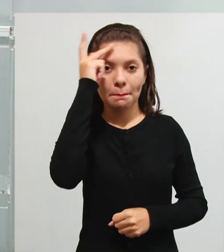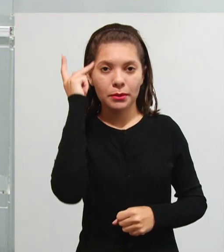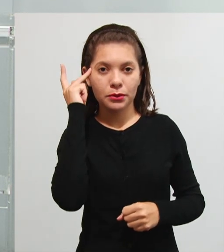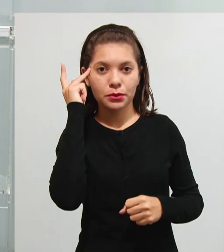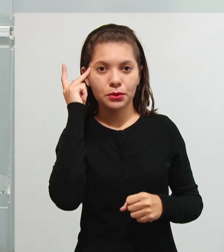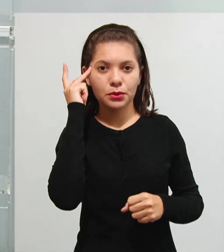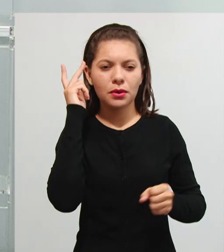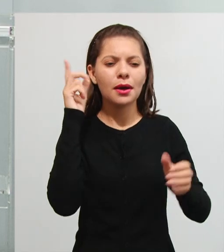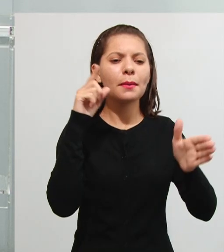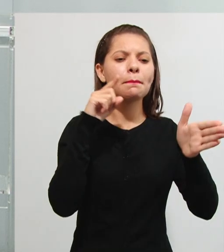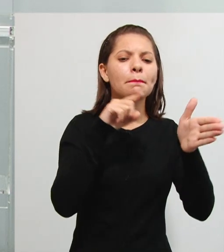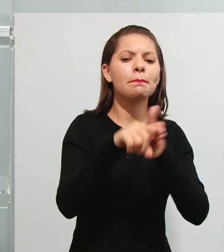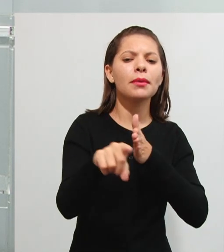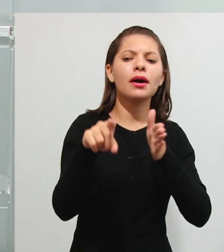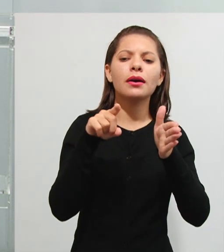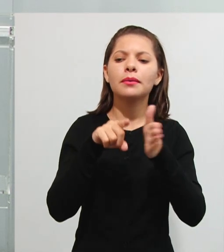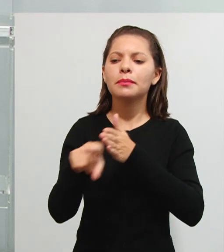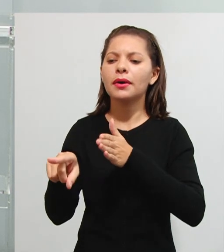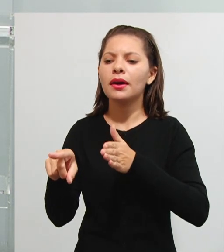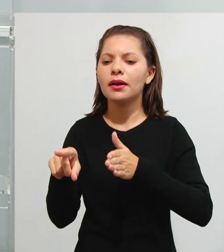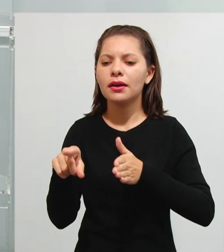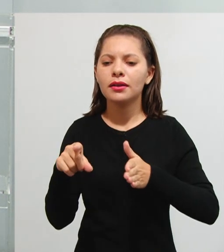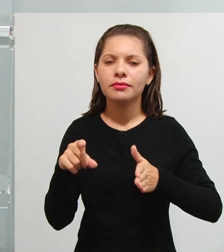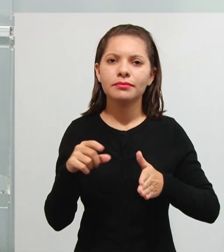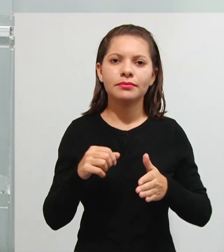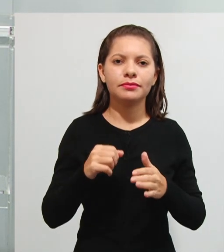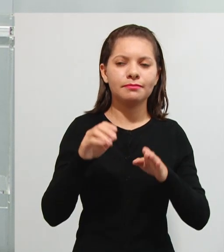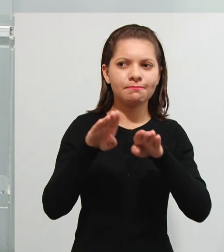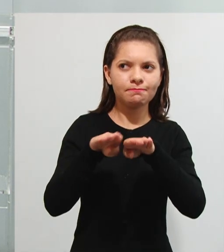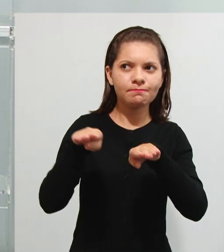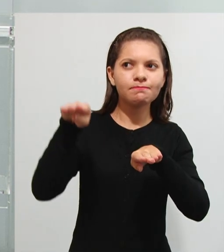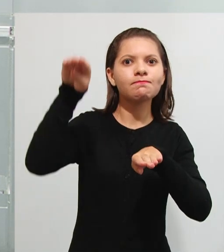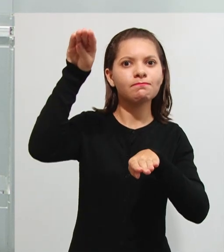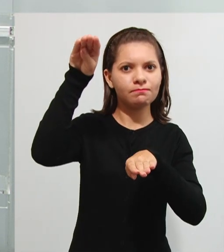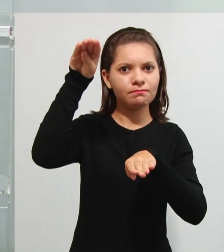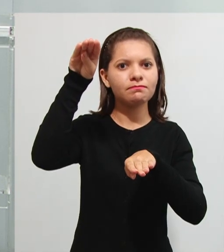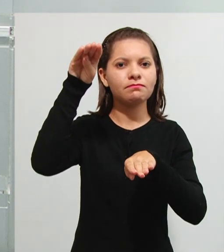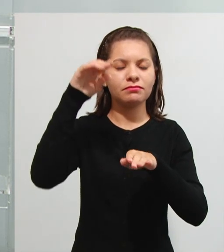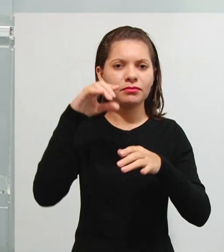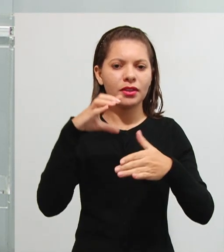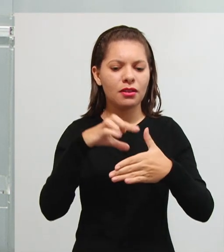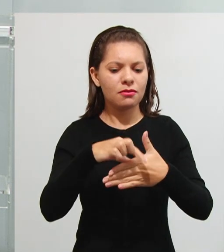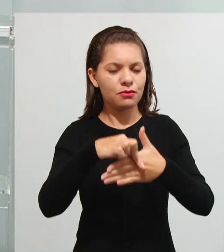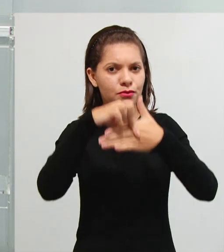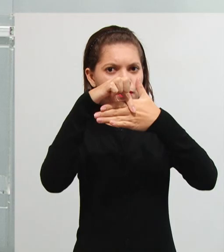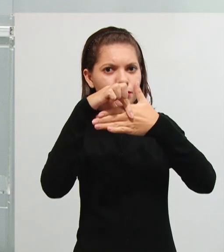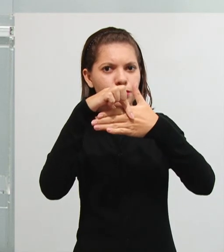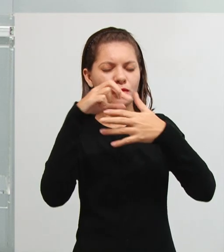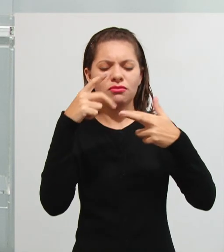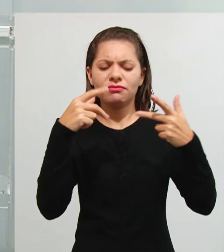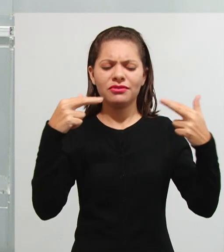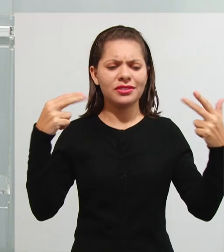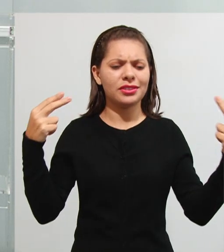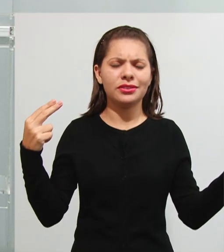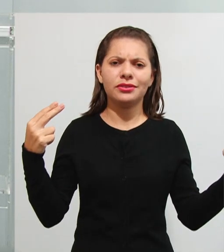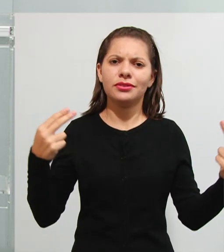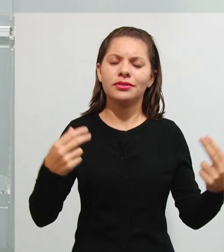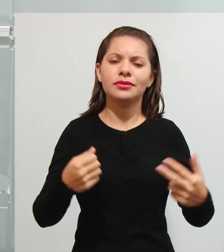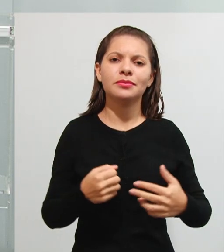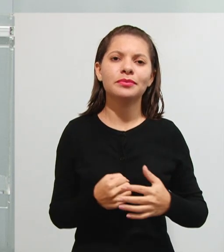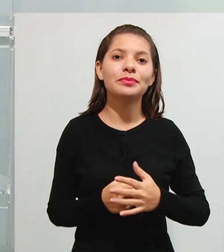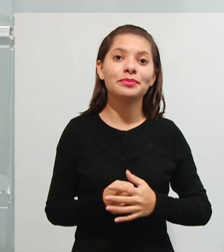gangar patamares mais altos que elas possam desenvolver outras funções elas possam talvez quem